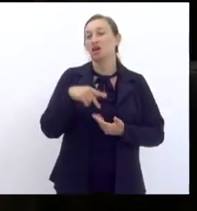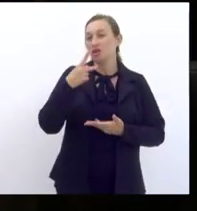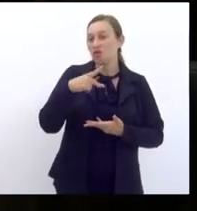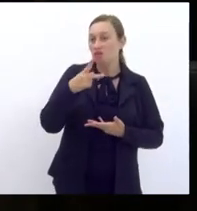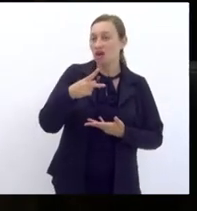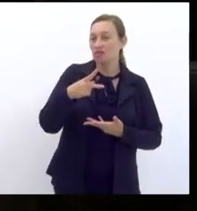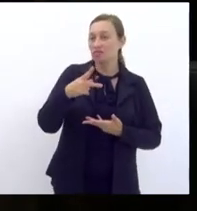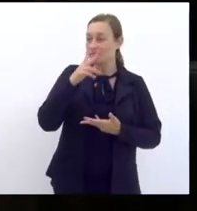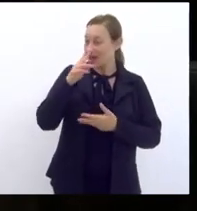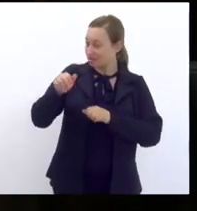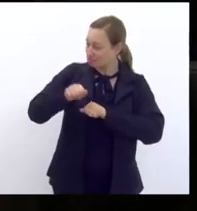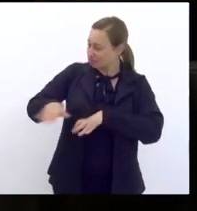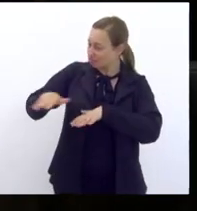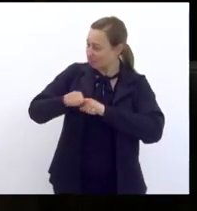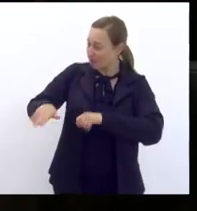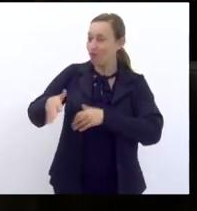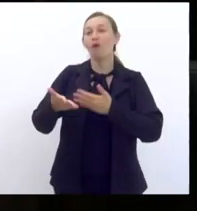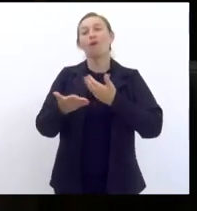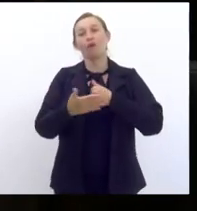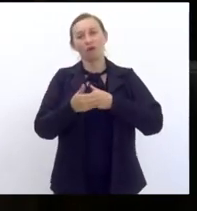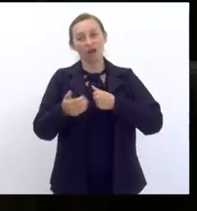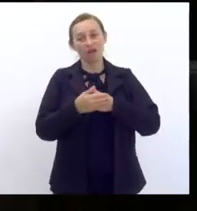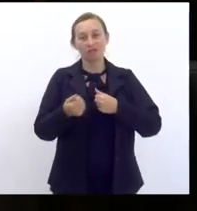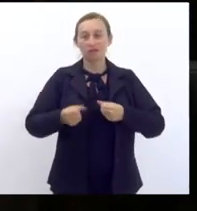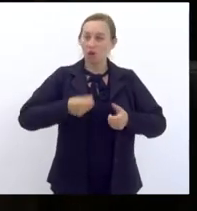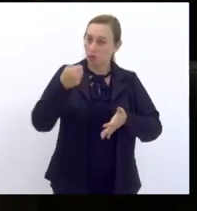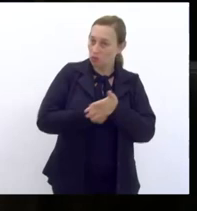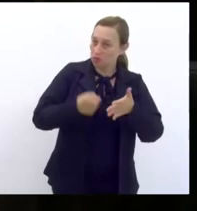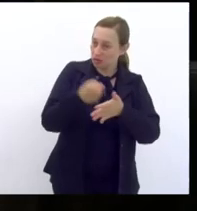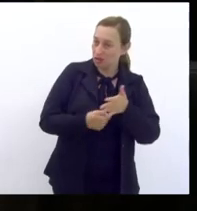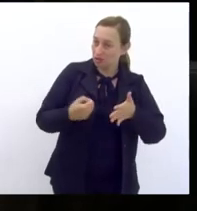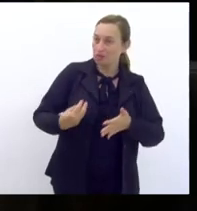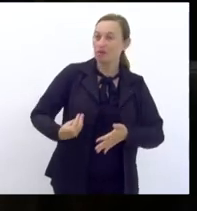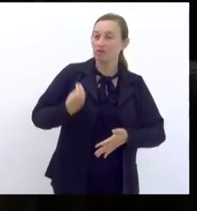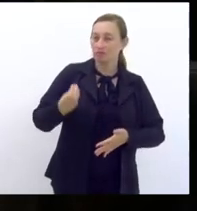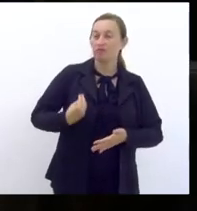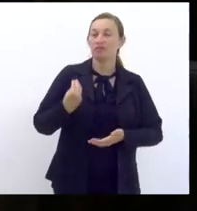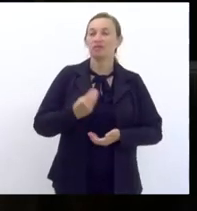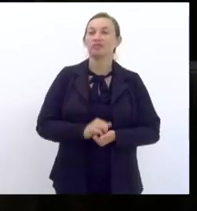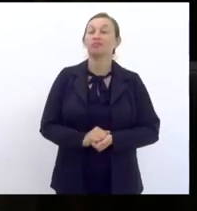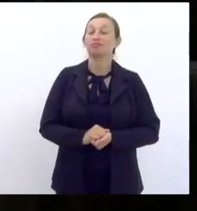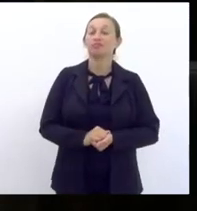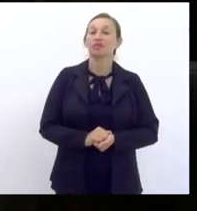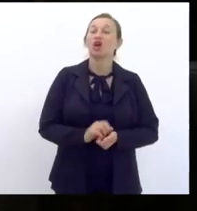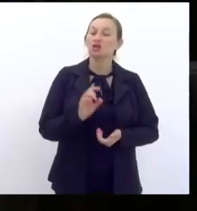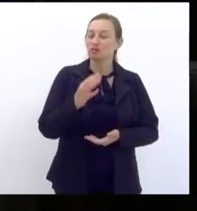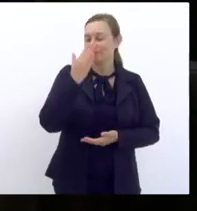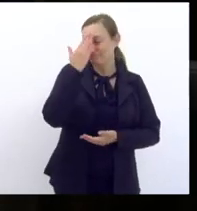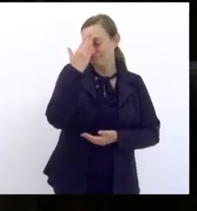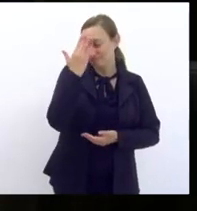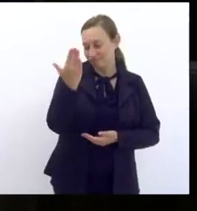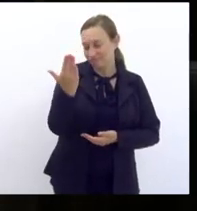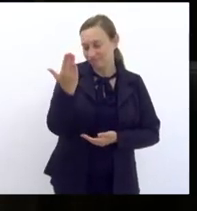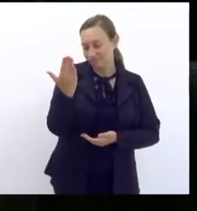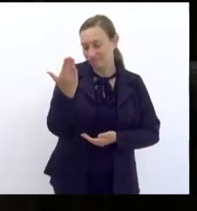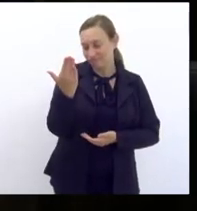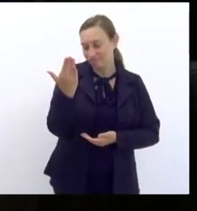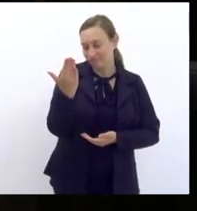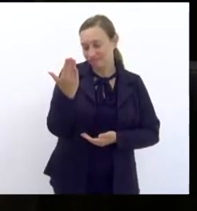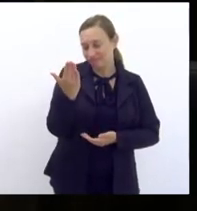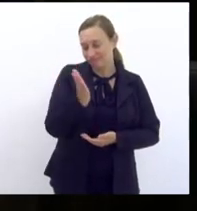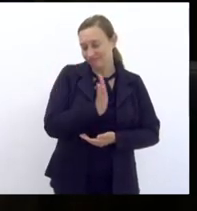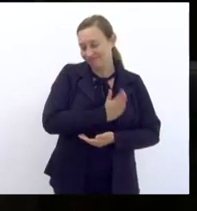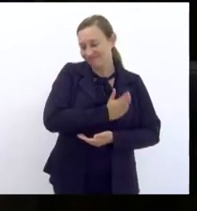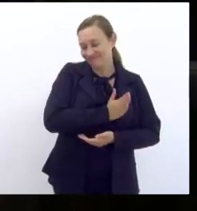que lutam pela sua própria vida então eu só tenho agradecer de